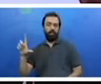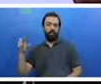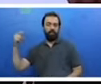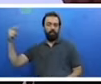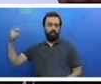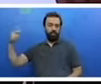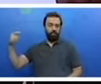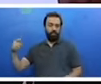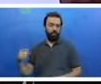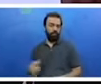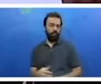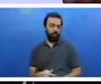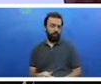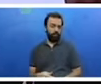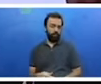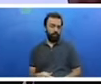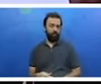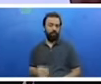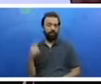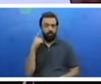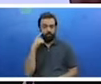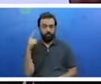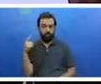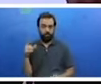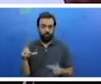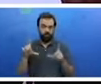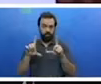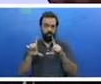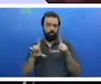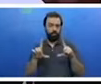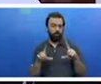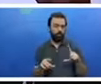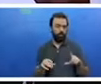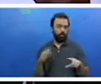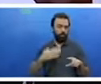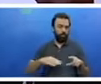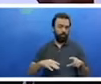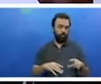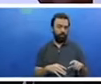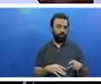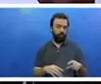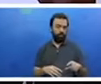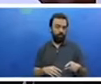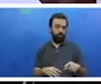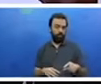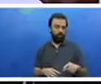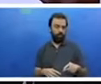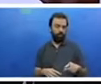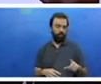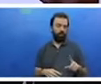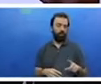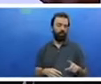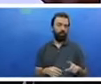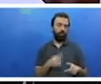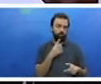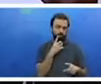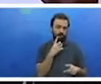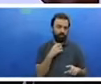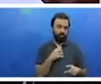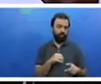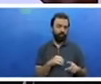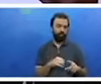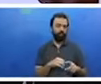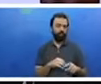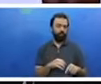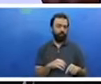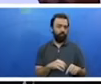da fórmula eletrônica, no caso aqui, do hidrogênio. Aqui nós temos a distribuição. O hidrogênio ele termina com um elétron